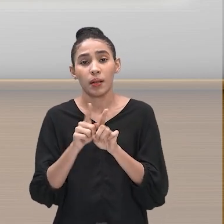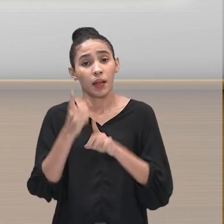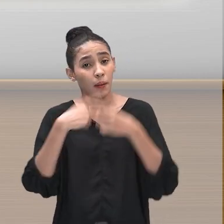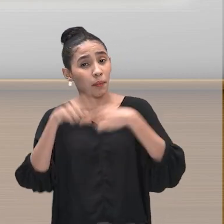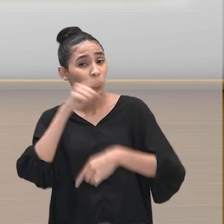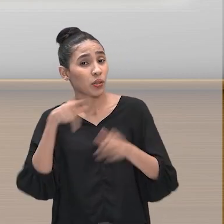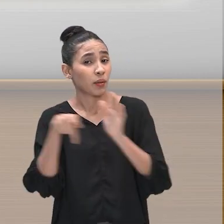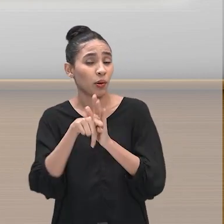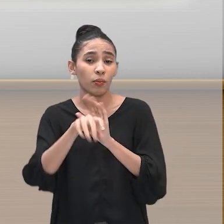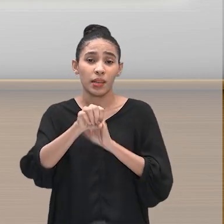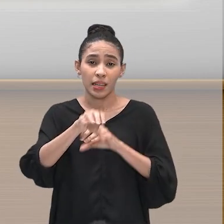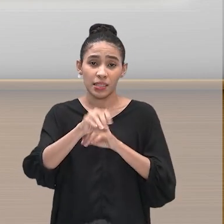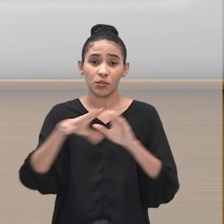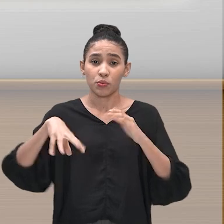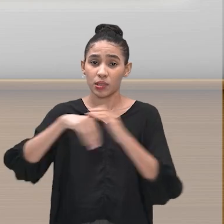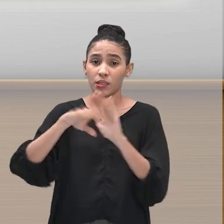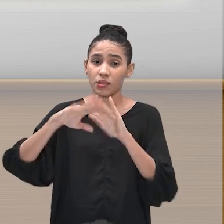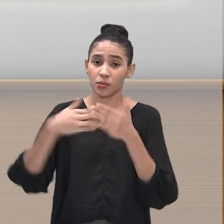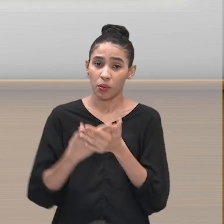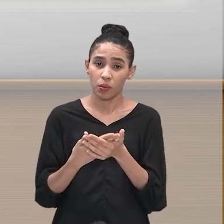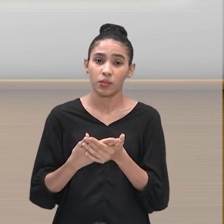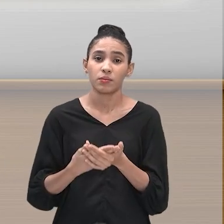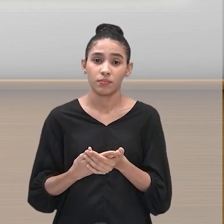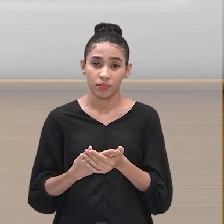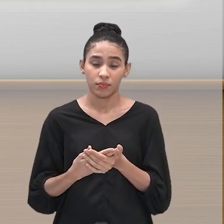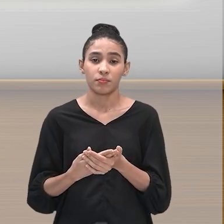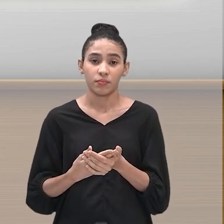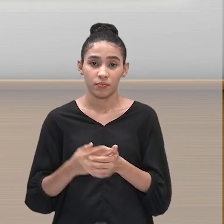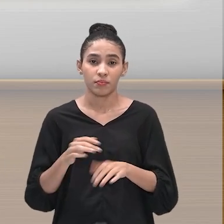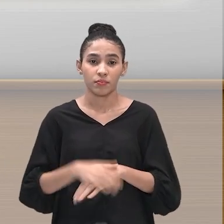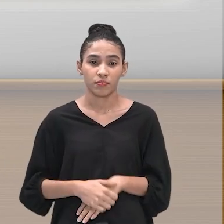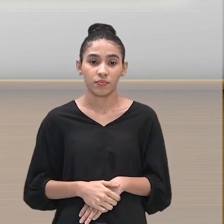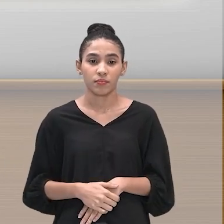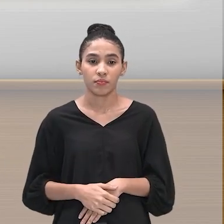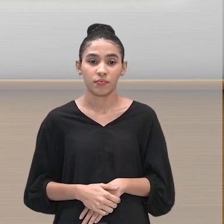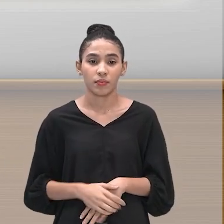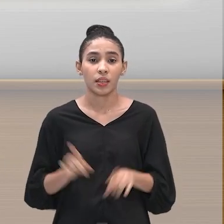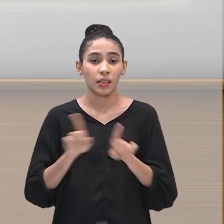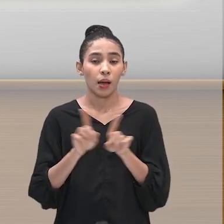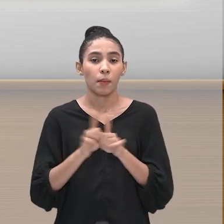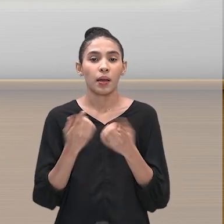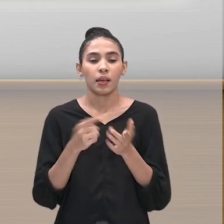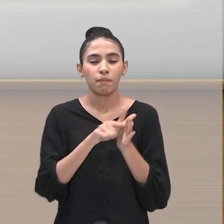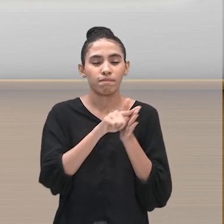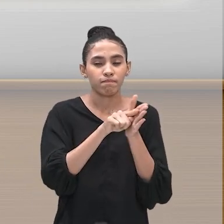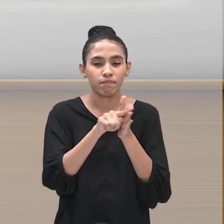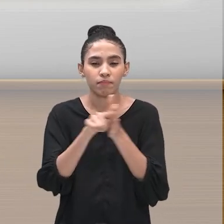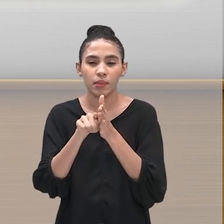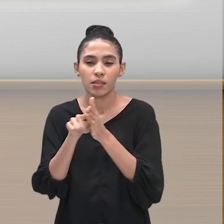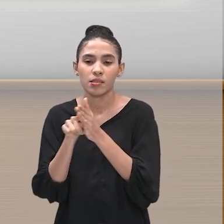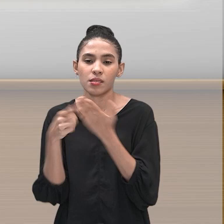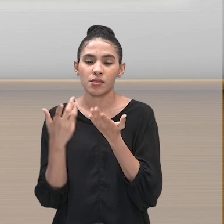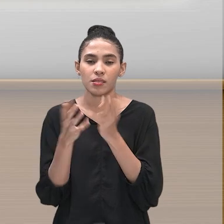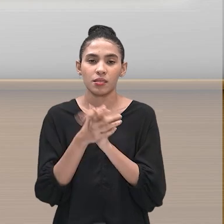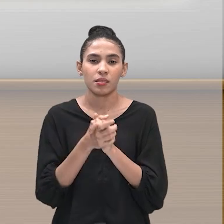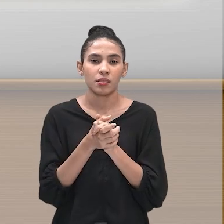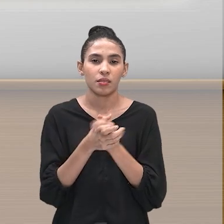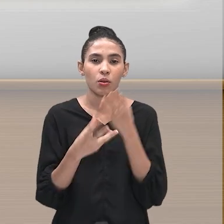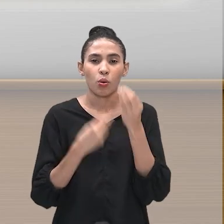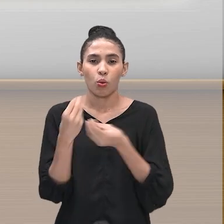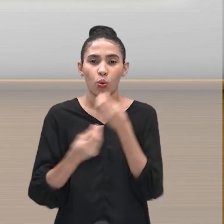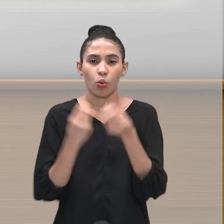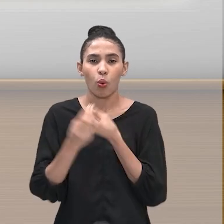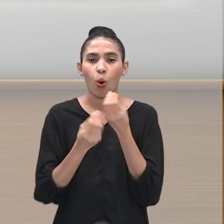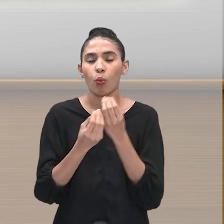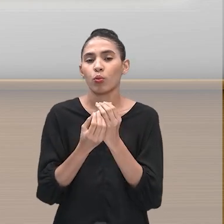do ensino da escola. E ainda tem aí formas de investigar maneiras, né, de construir